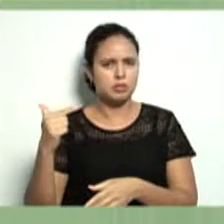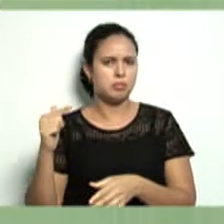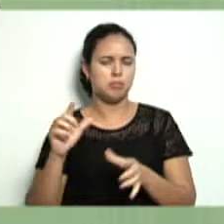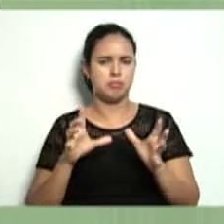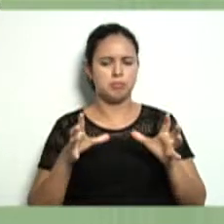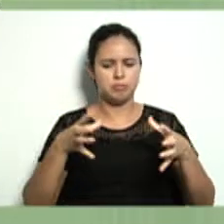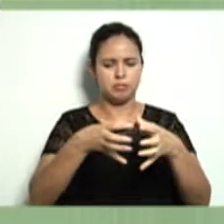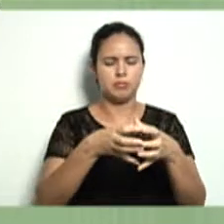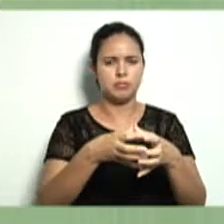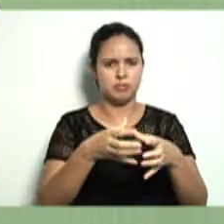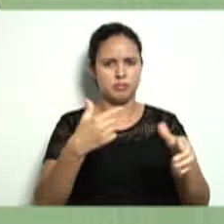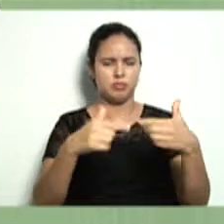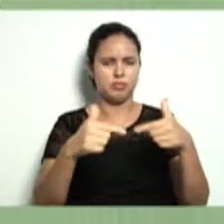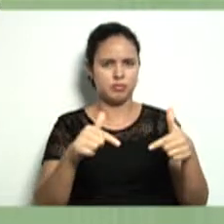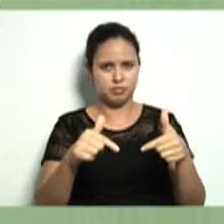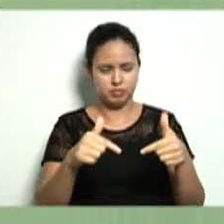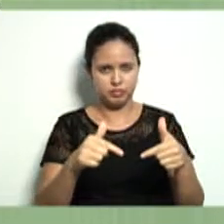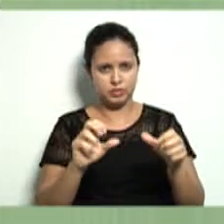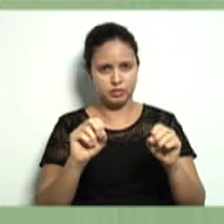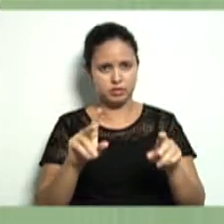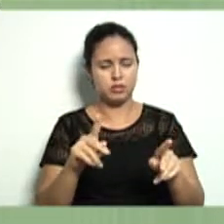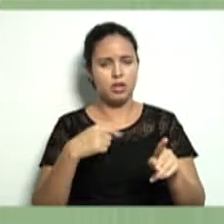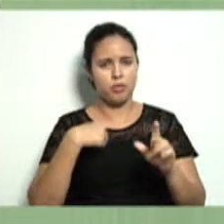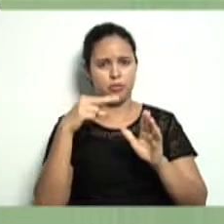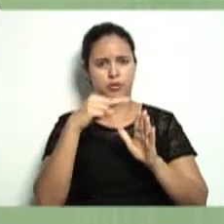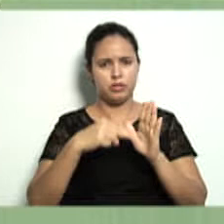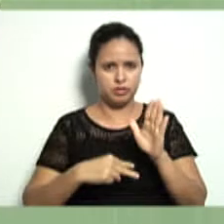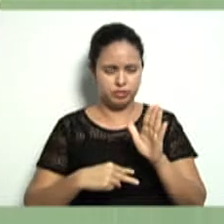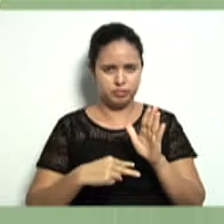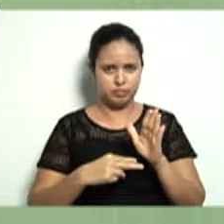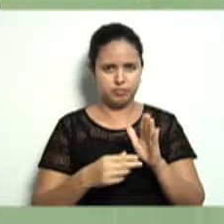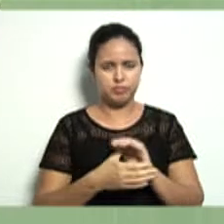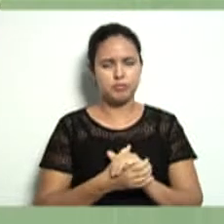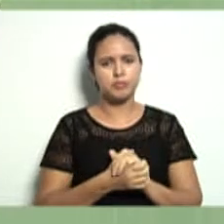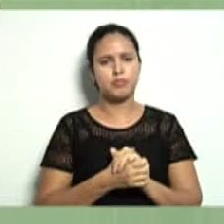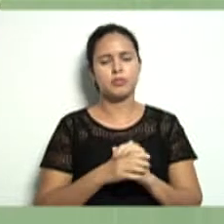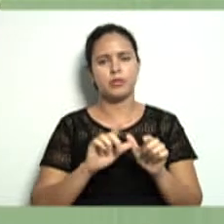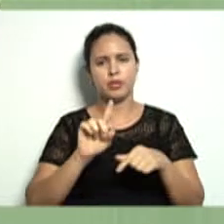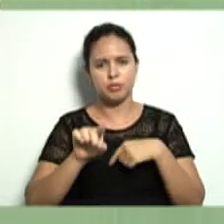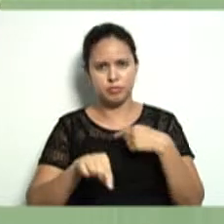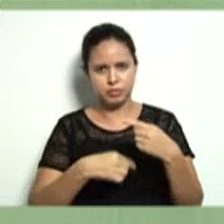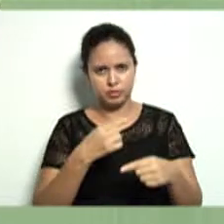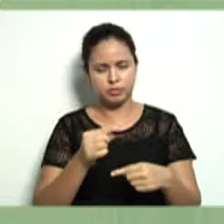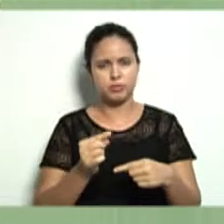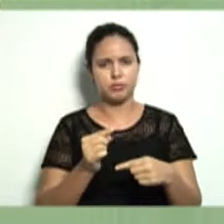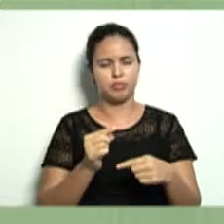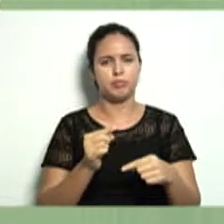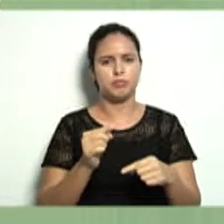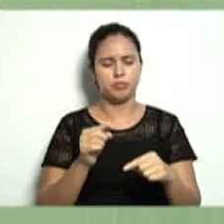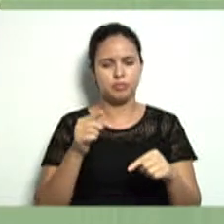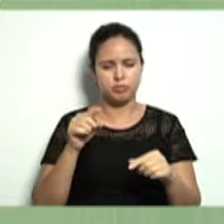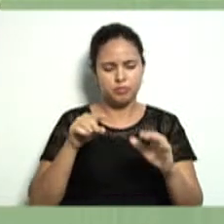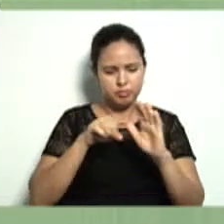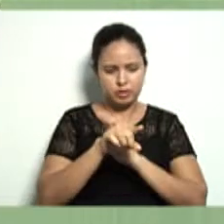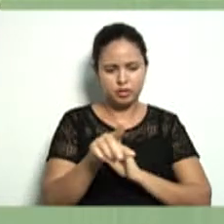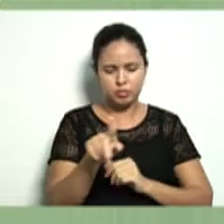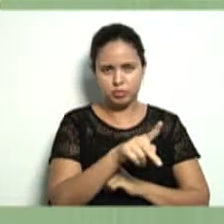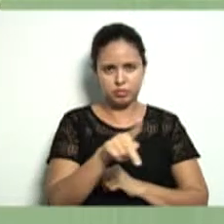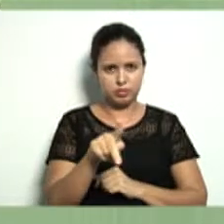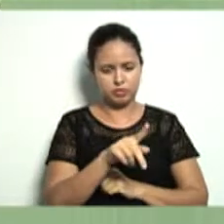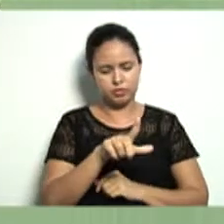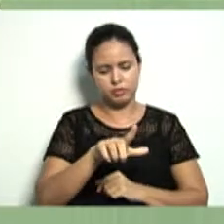equipe. Eu vou fazer a leitura delas. E aí depois eu vou constar a professora Leide para ver se nós já